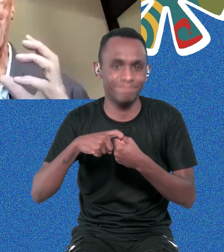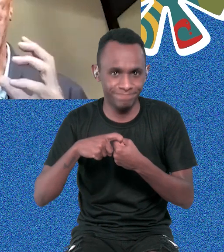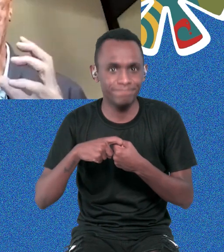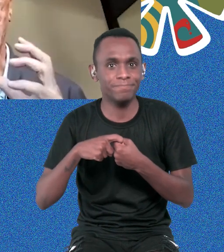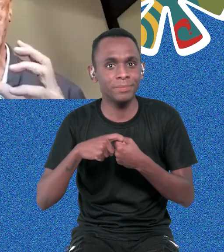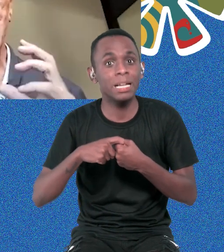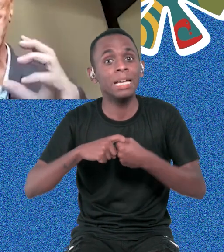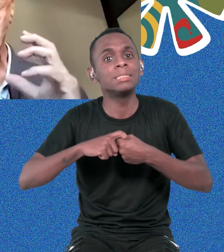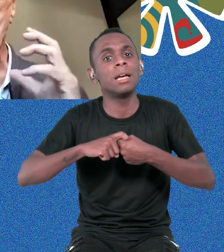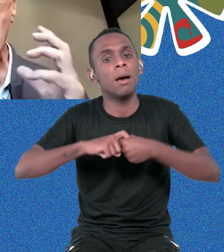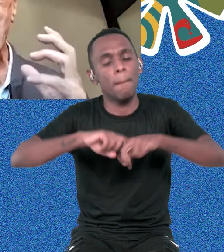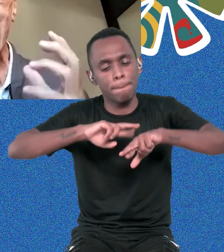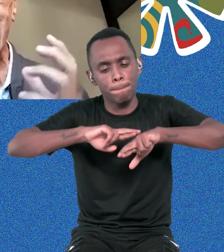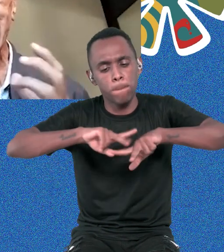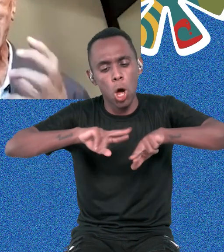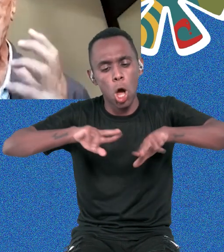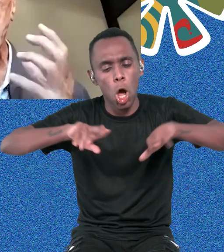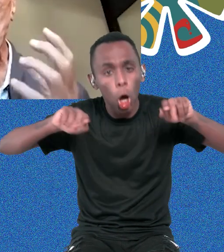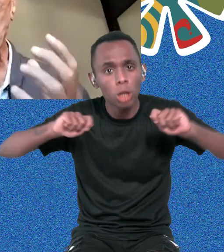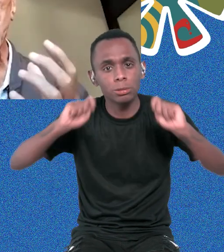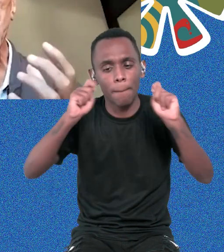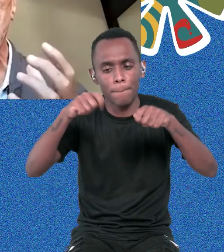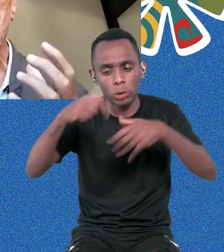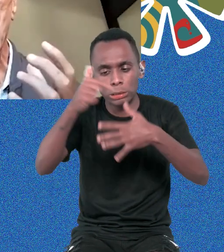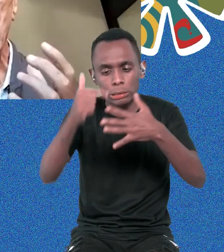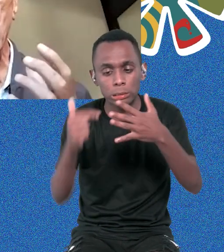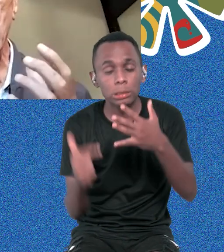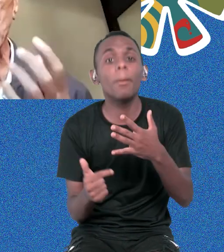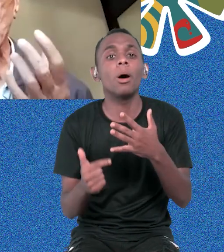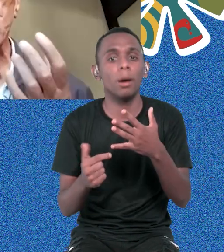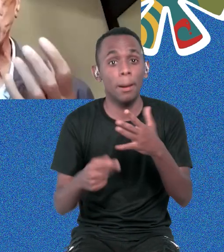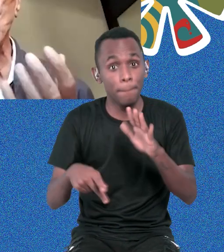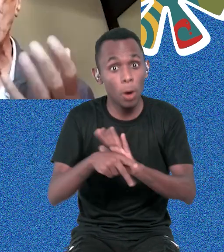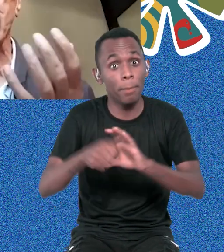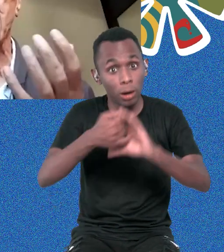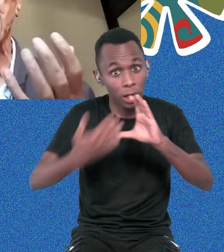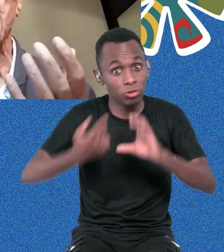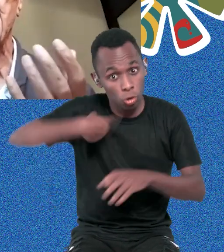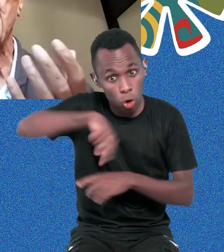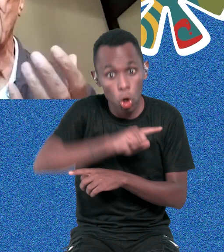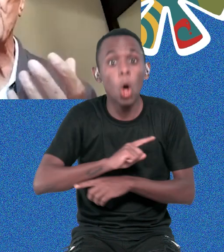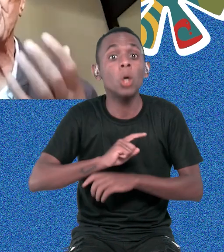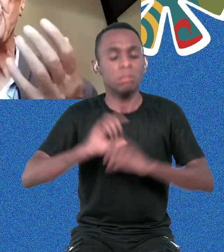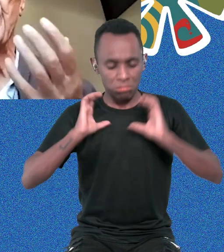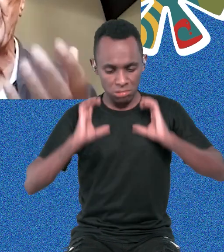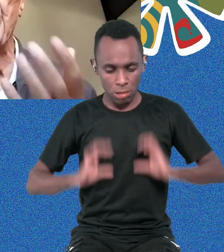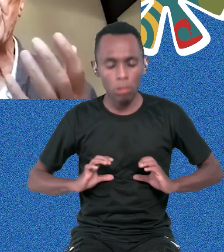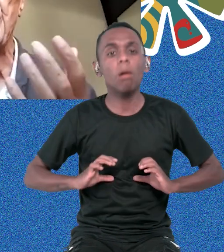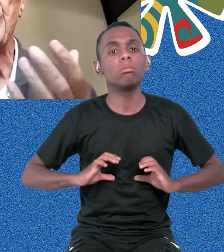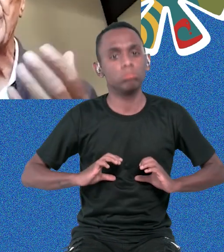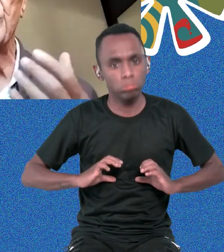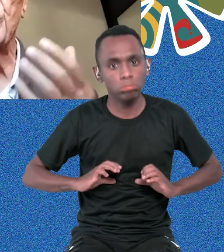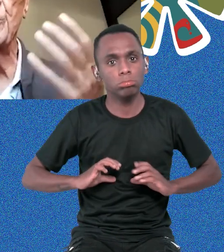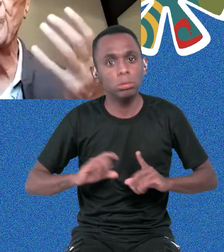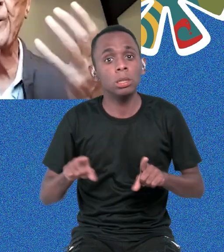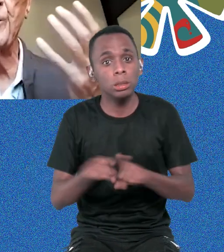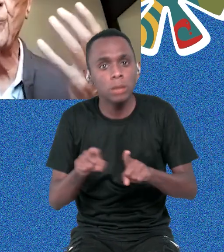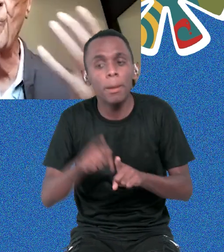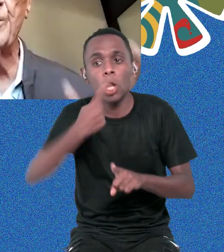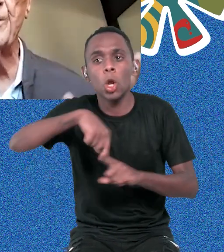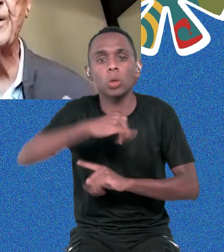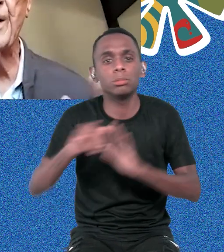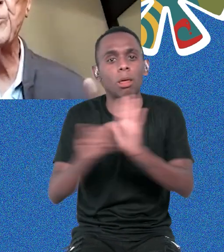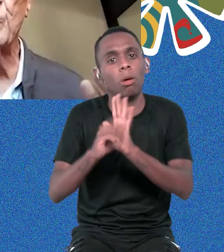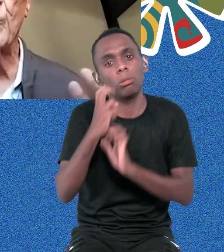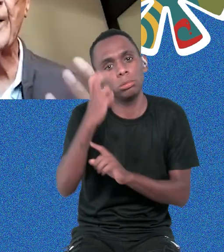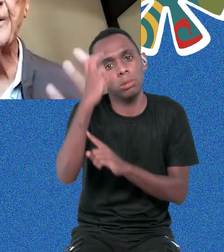recuperar essa pluralidade de dimensões que nos constituem como cidadãos, que nos constituem